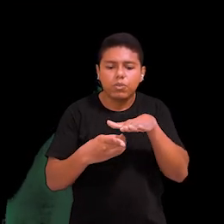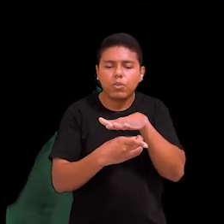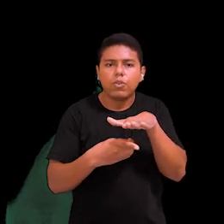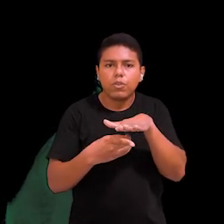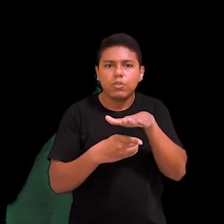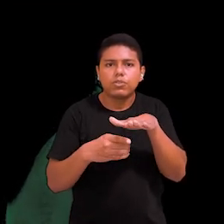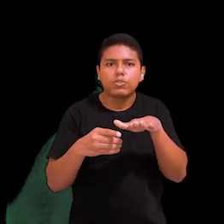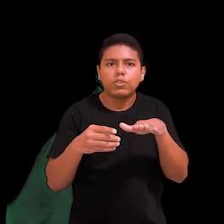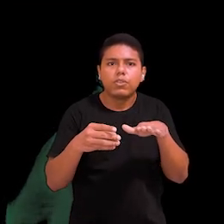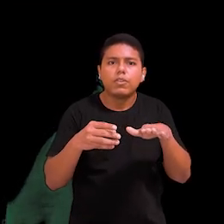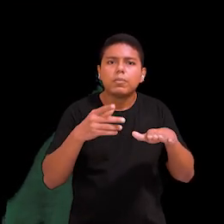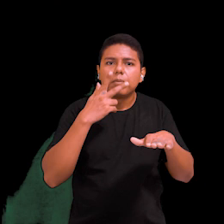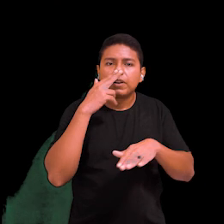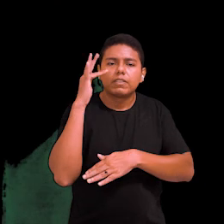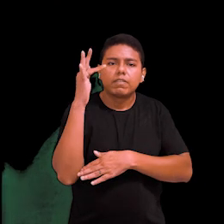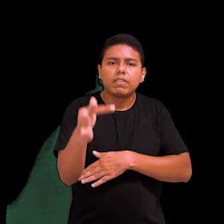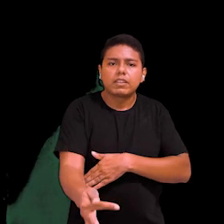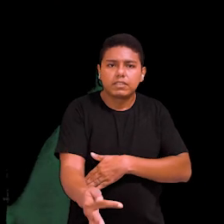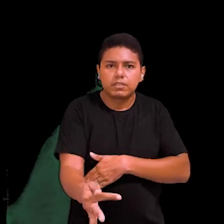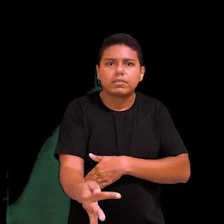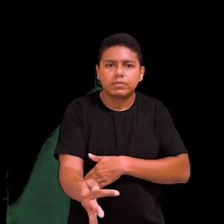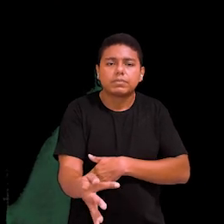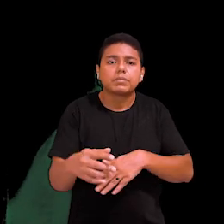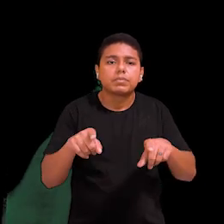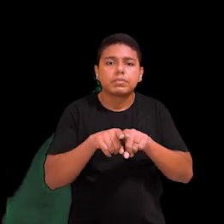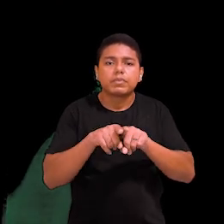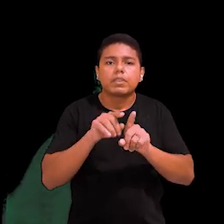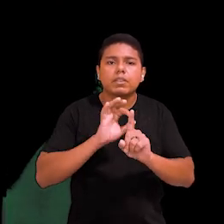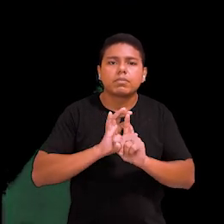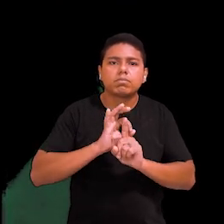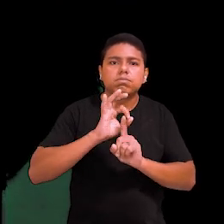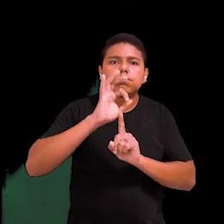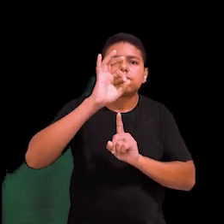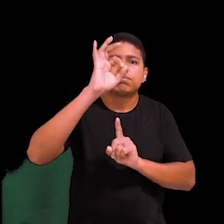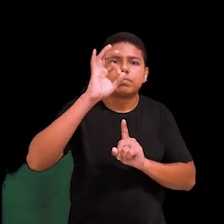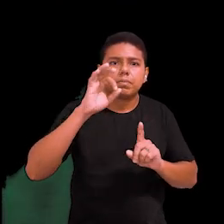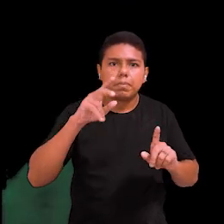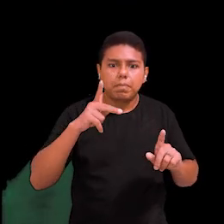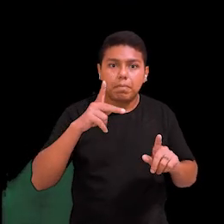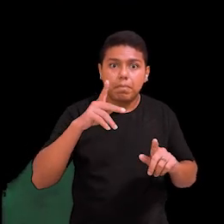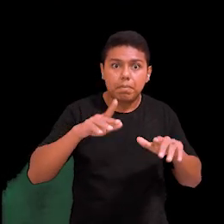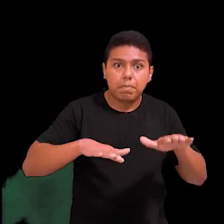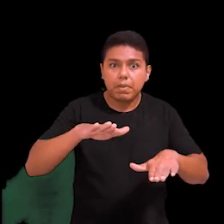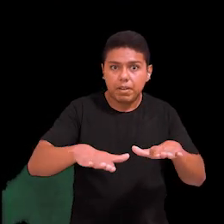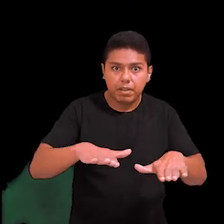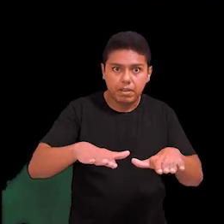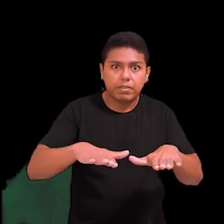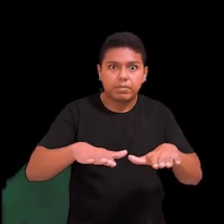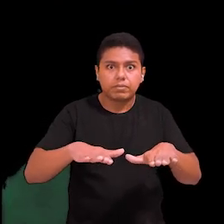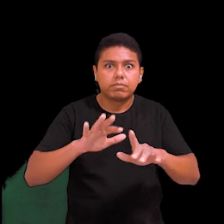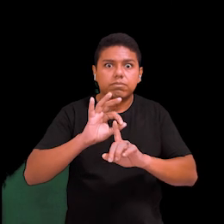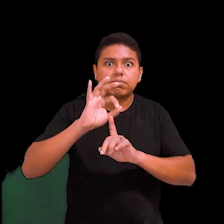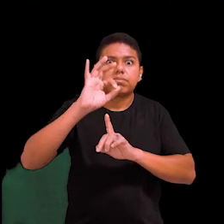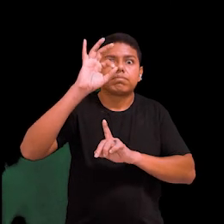a dorsiflexão da panturrilha, que é o sinal de Romans, e aumento da temperatura cutânea